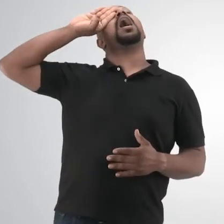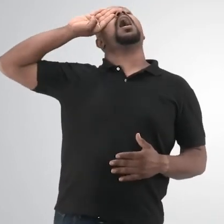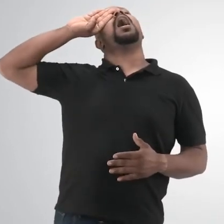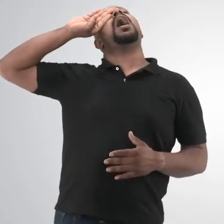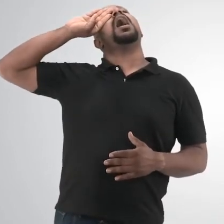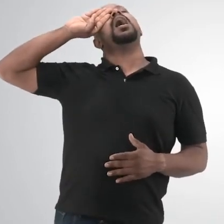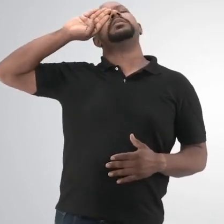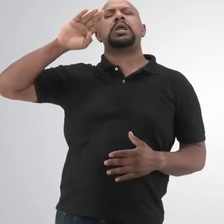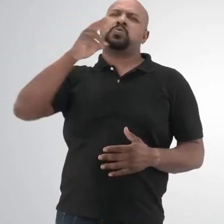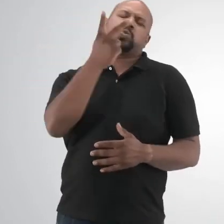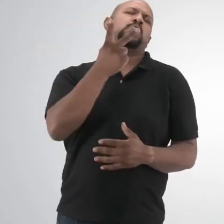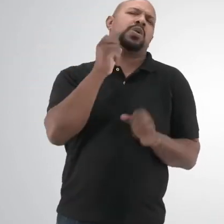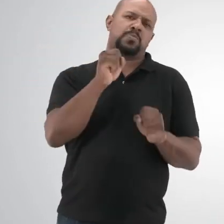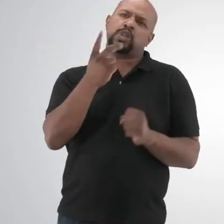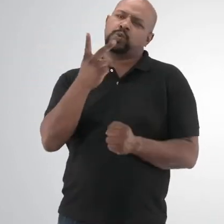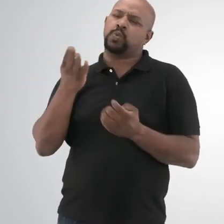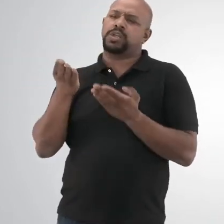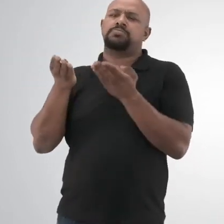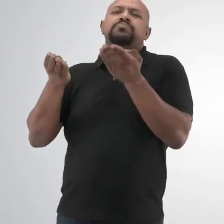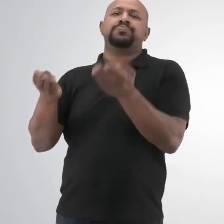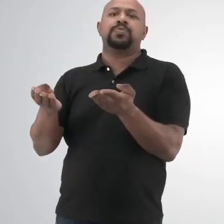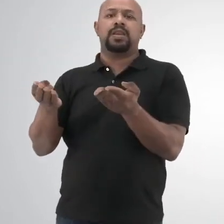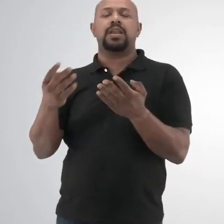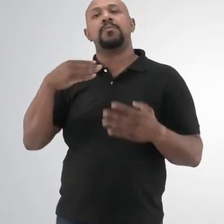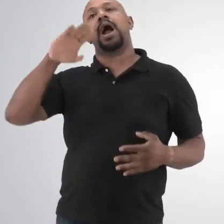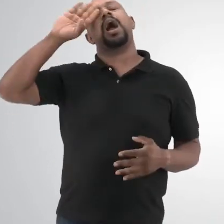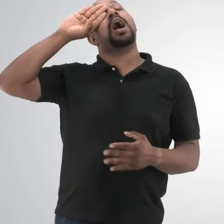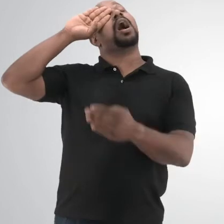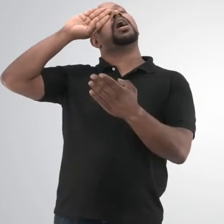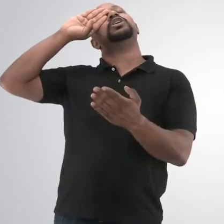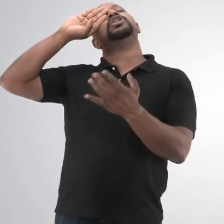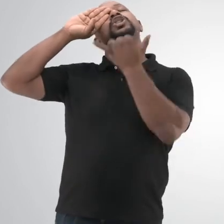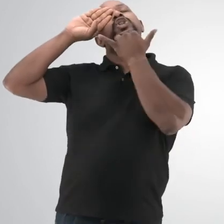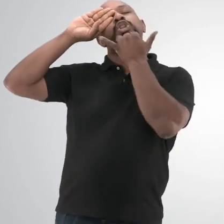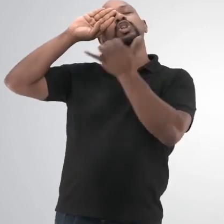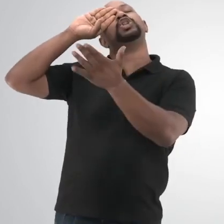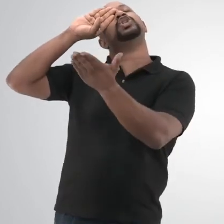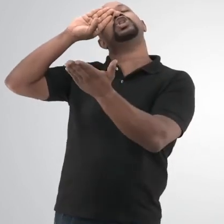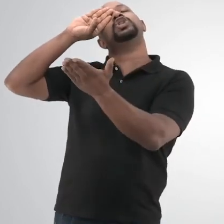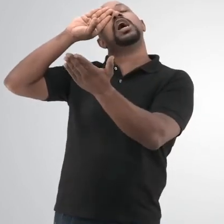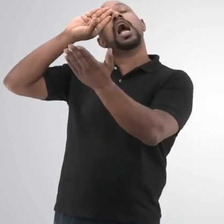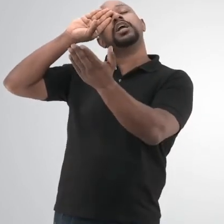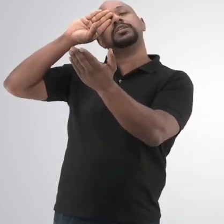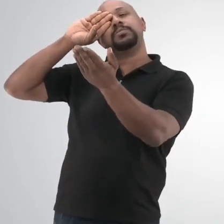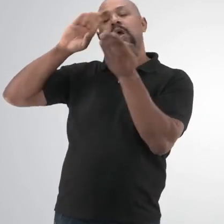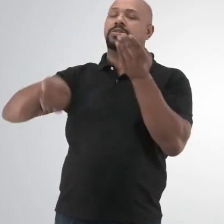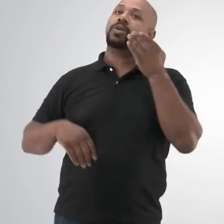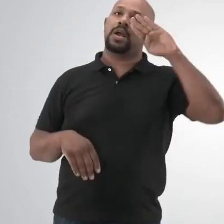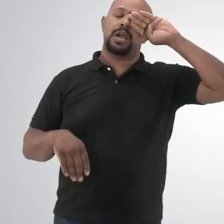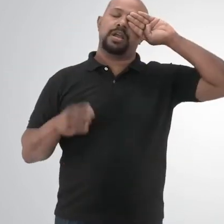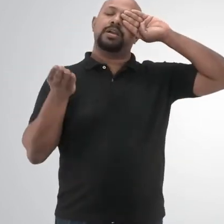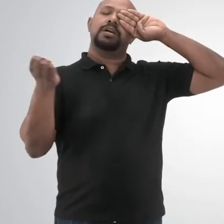olhos. colher Pode colocar até na área do duas olho. colheres na geladeira, que aí enquanto uma faz, aí depois. Né? Enquanto com uma você faz